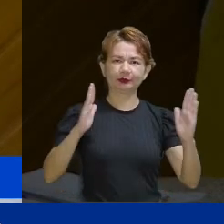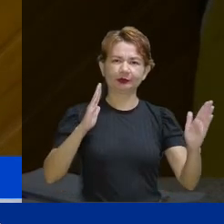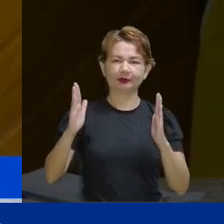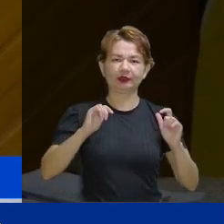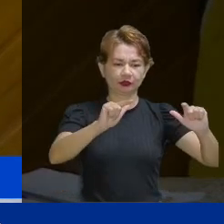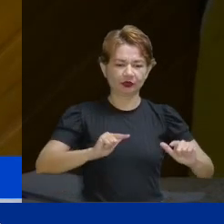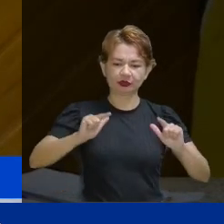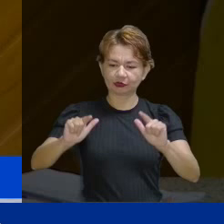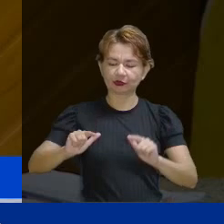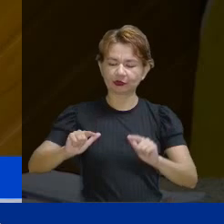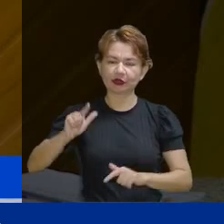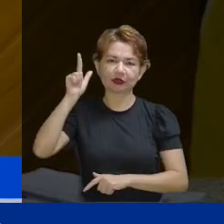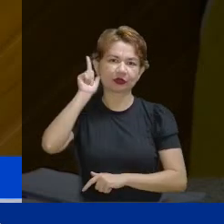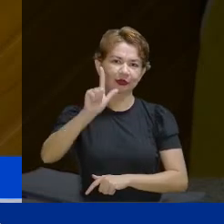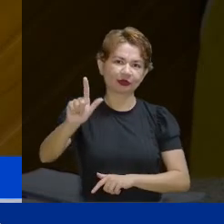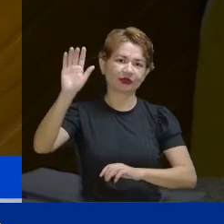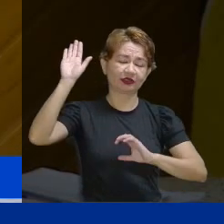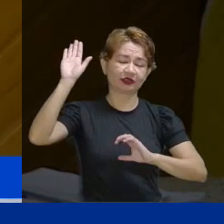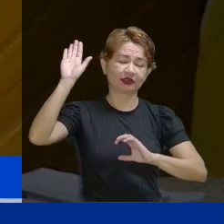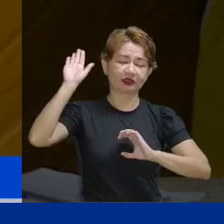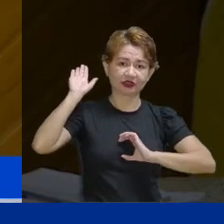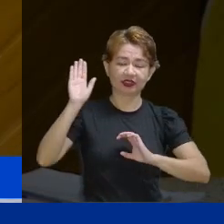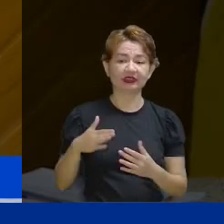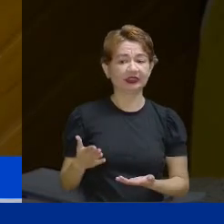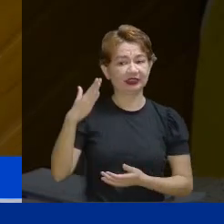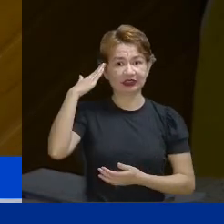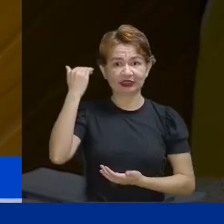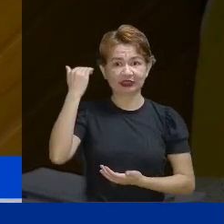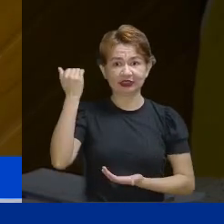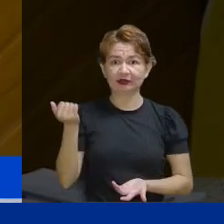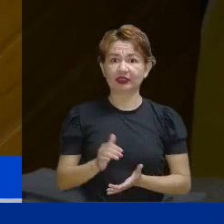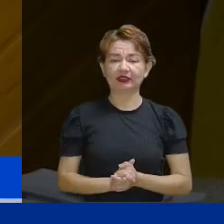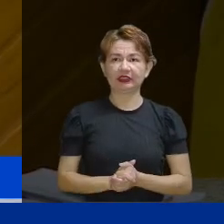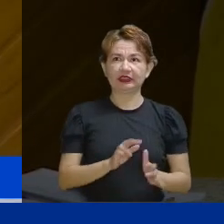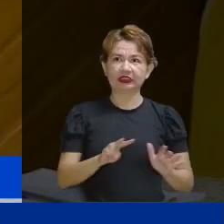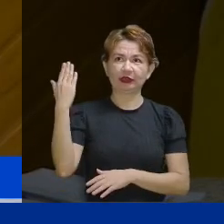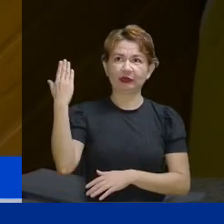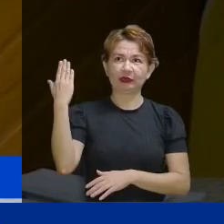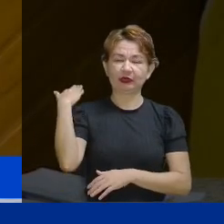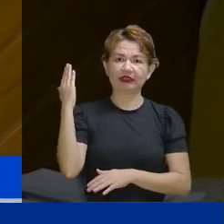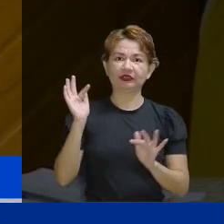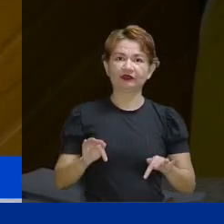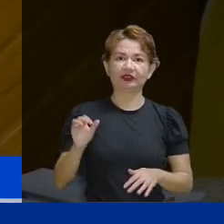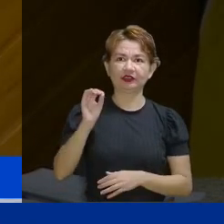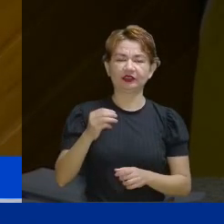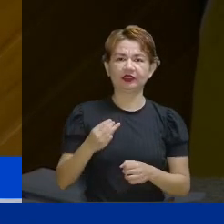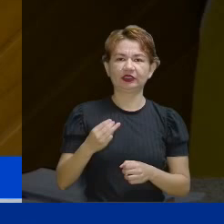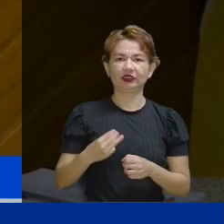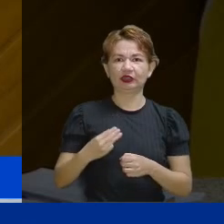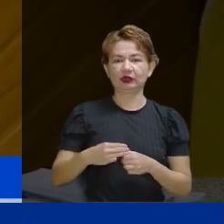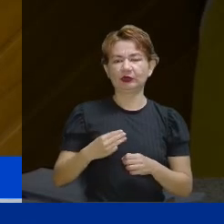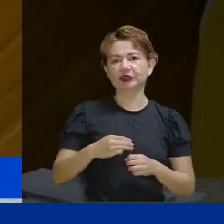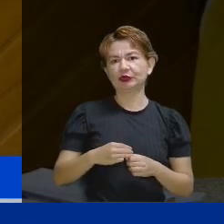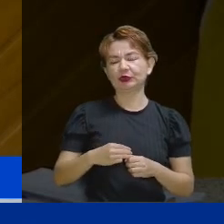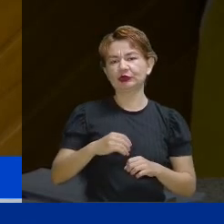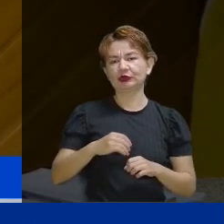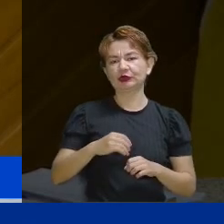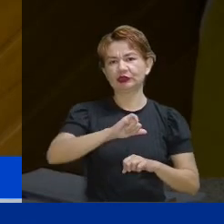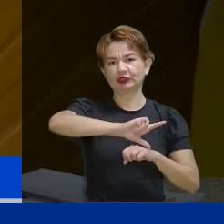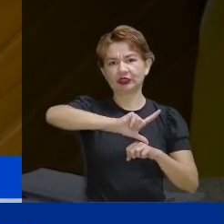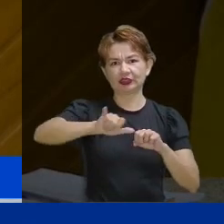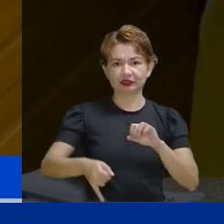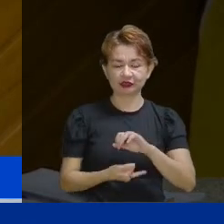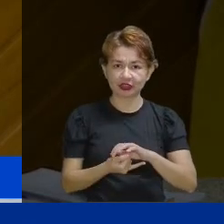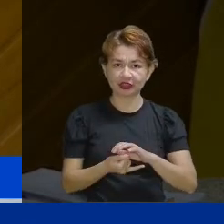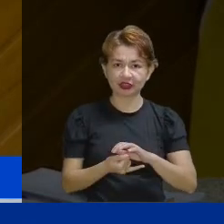diplomação dos eleitos. Para eu ter uma ideia, no final da semana passada eu estava em em Laranjal do Jari, que é o extremo